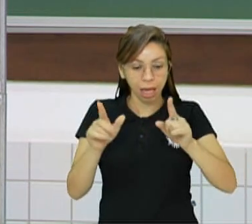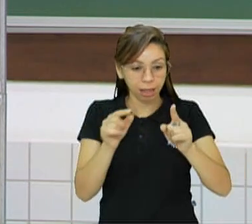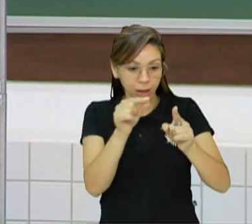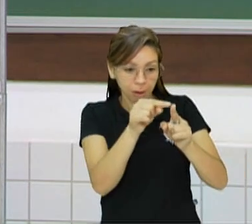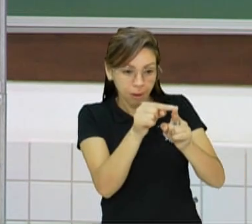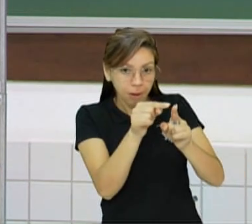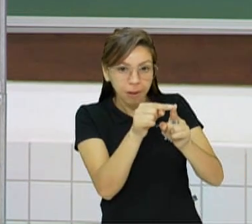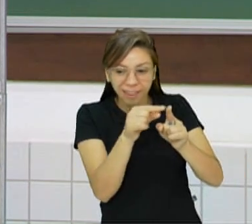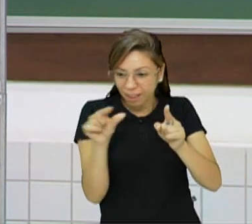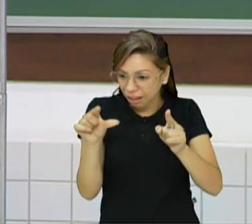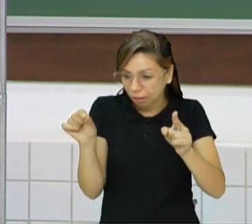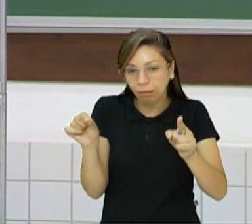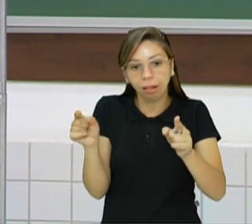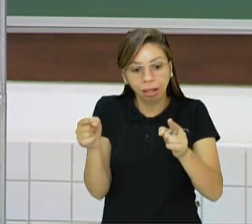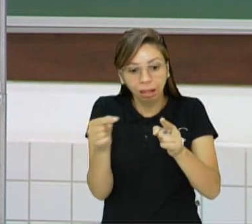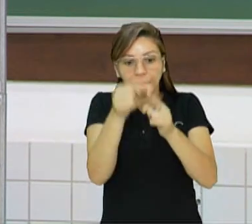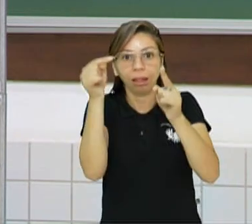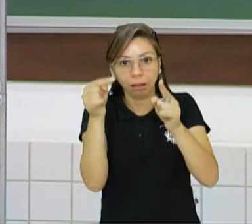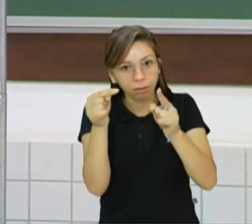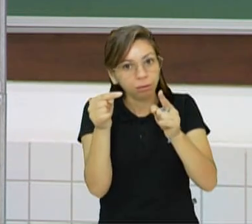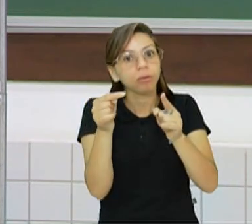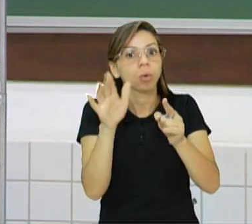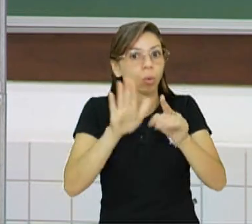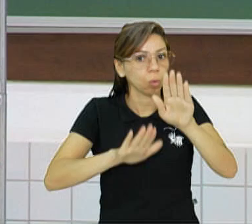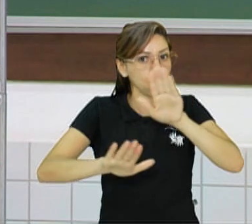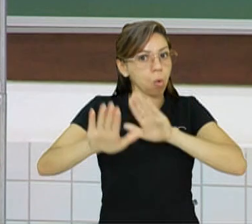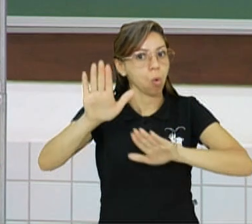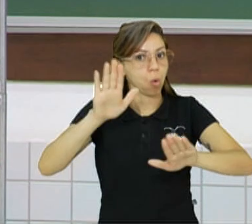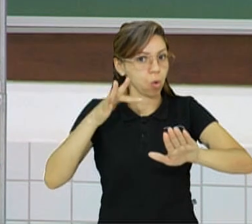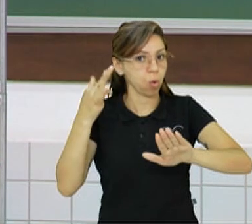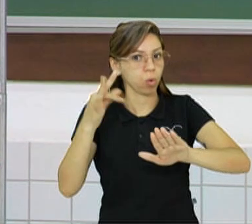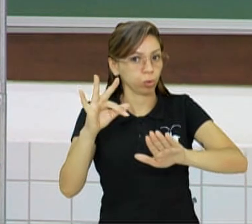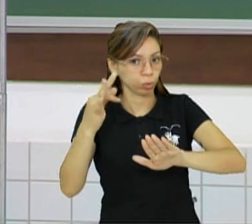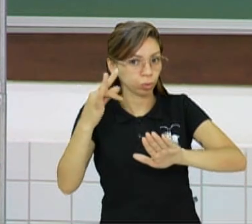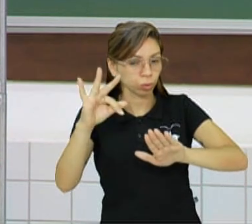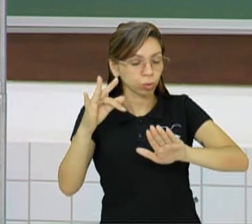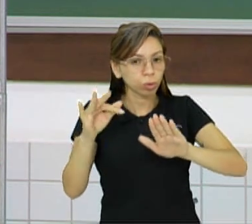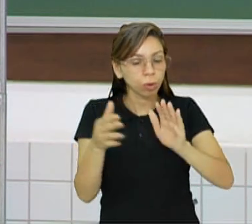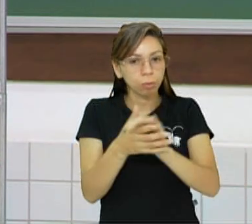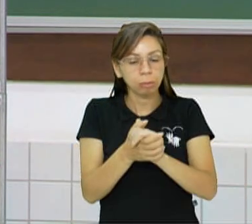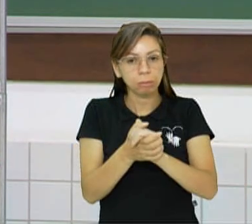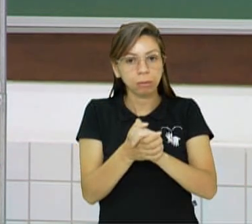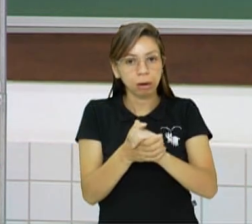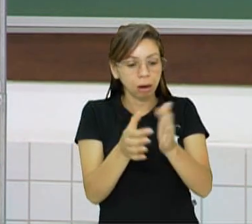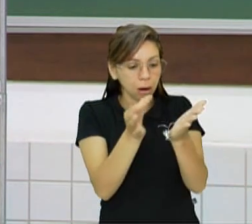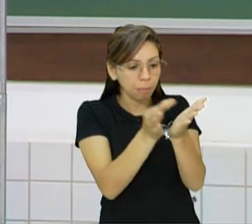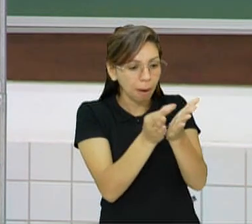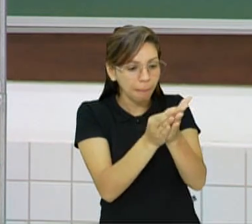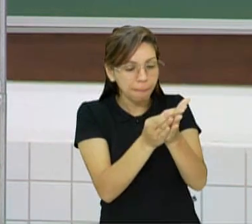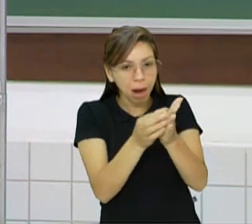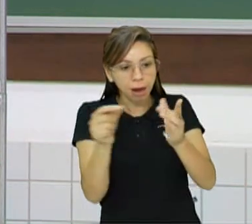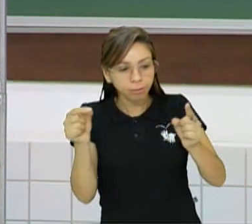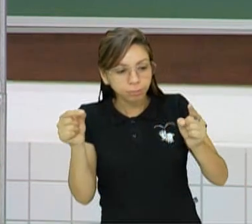bem afiadinhas, né? Então, para vocês não se machucarem na hora que vocês forem empurrar a jujuba no palitinho, não machucar a ponta do dedo